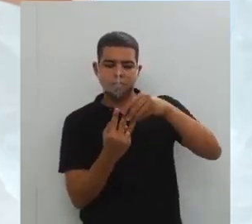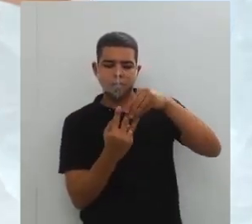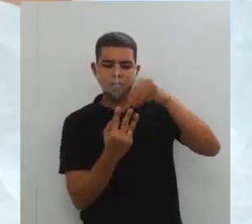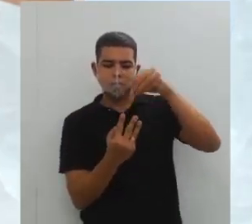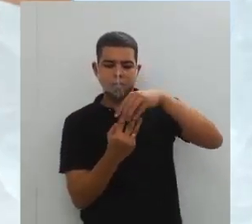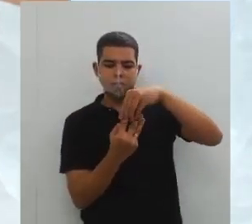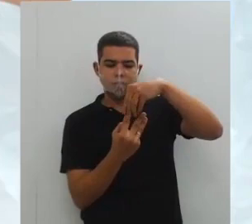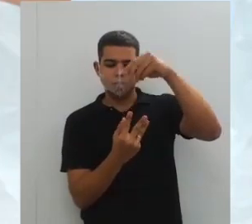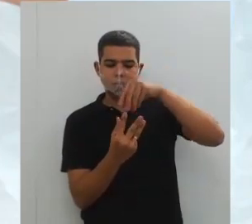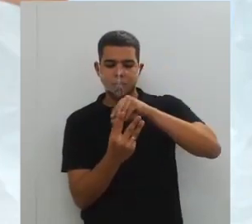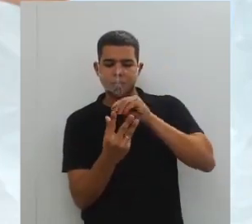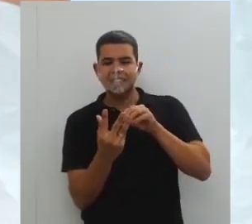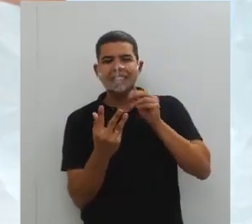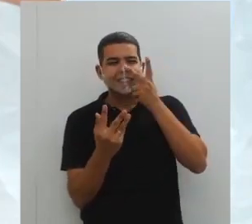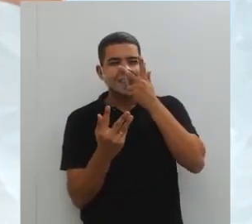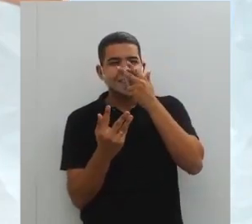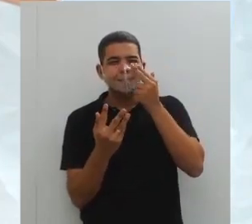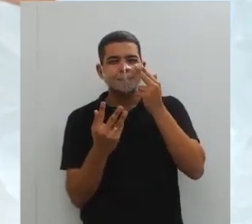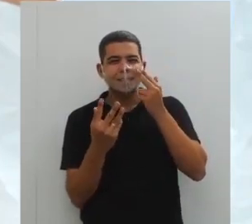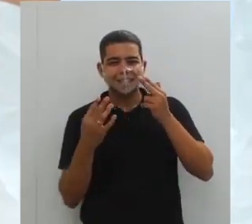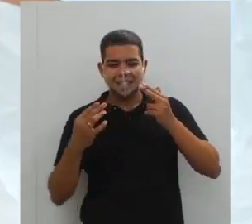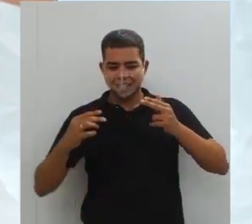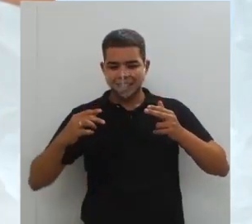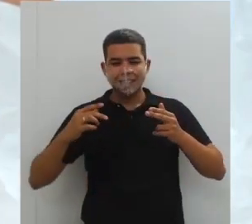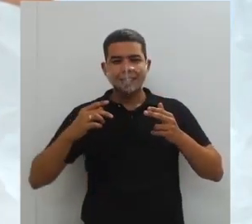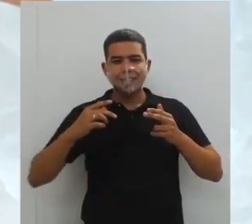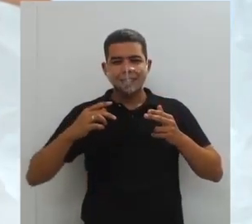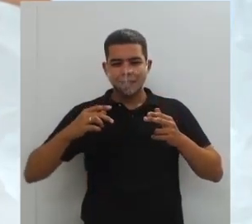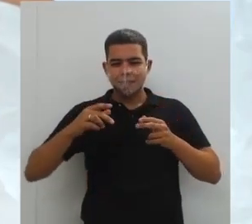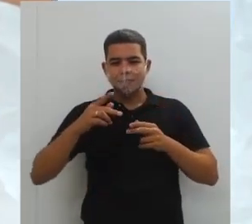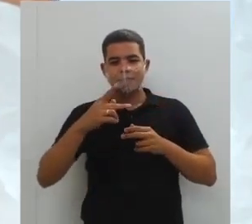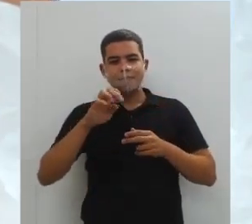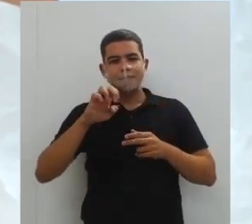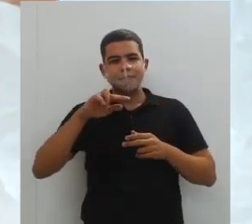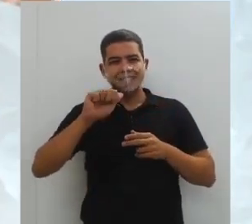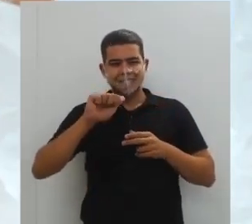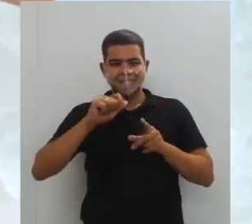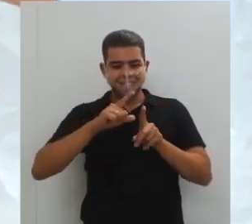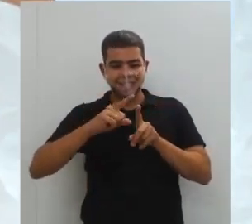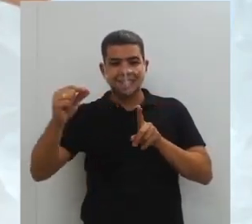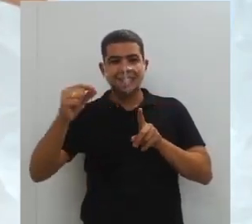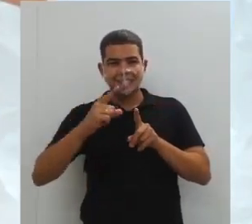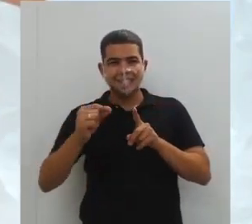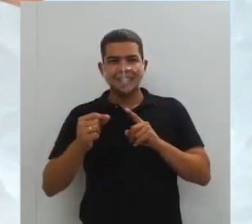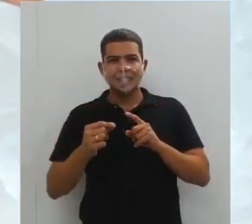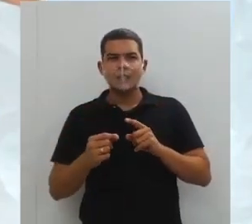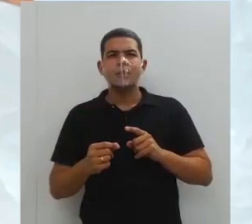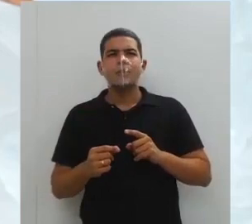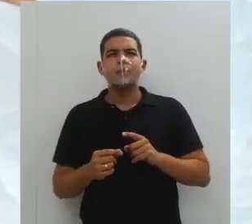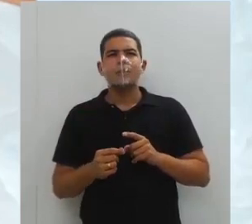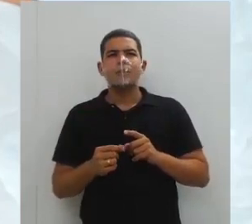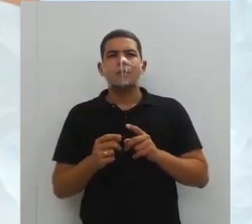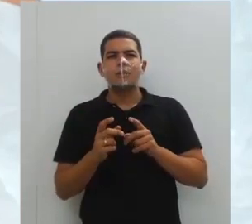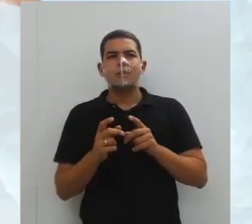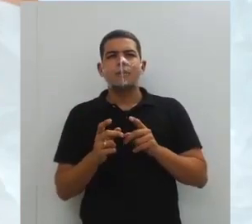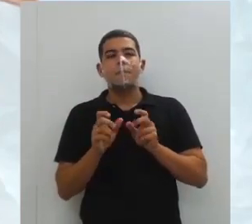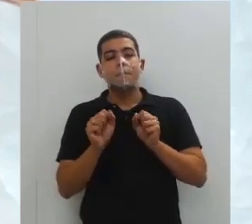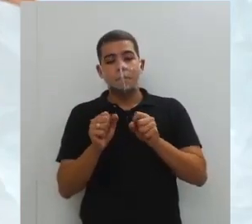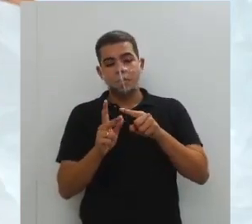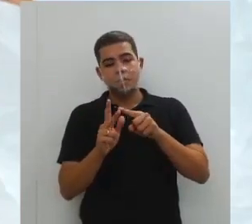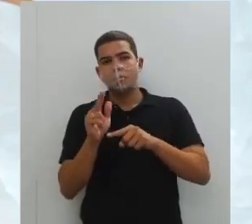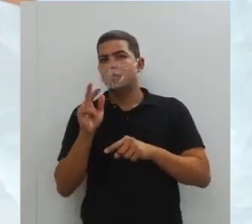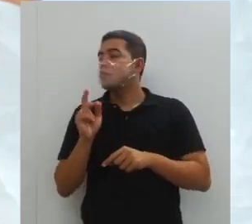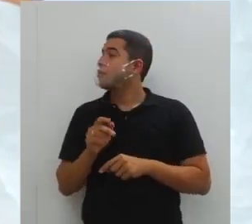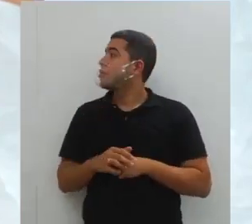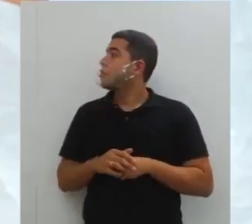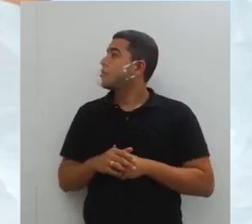a alça, que seria a pena, né, da nossa peteca, mas não foi feita com pena, foi feita com sacola. E o que sobrou da alça, que você deu o nó, você dá